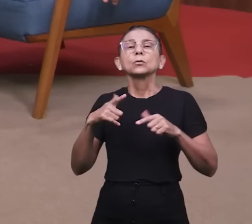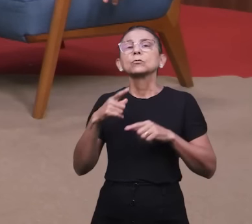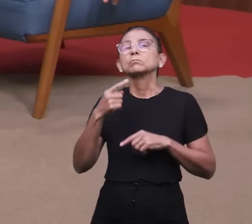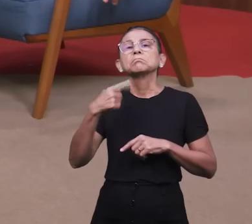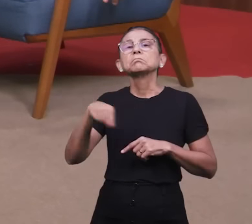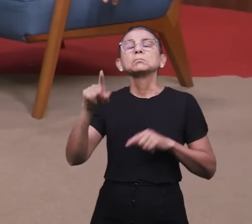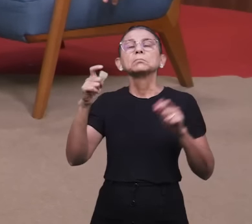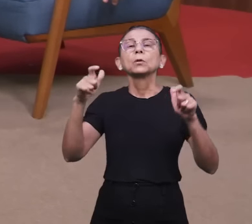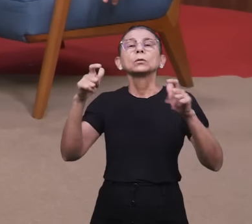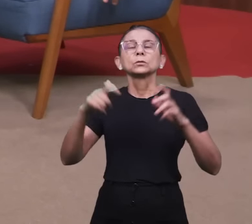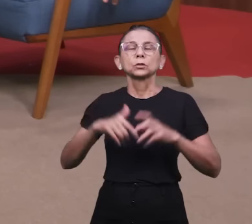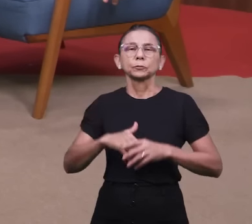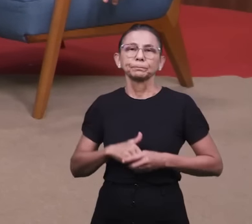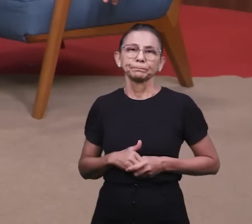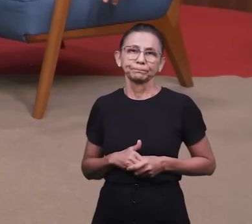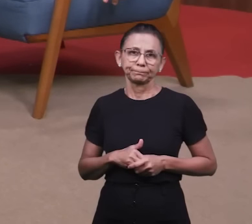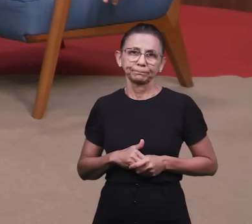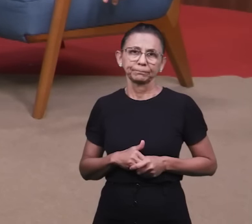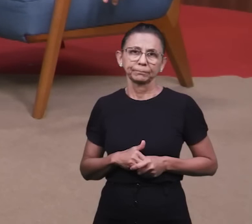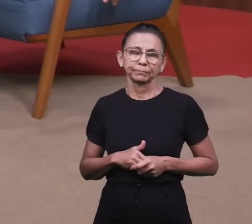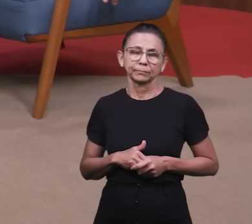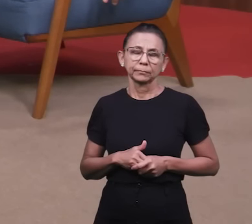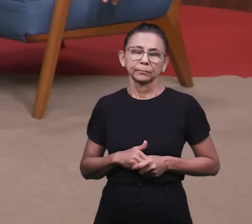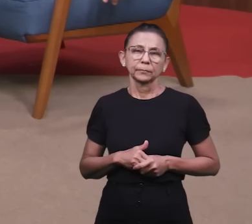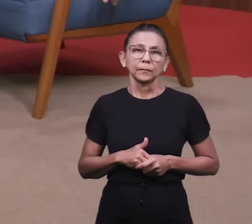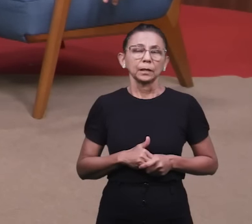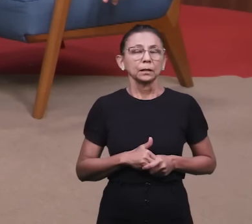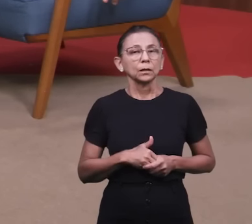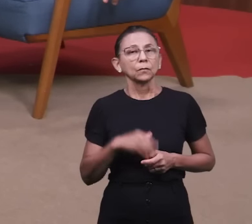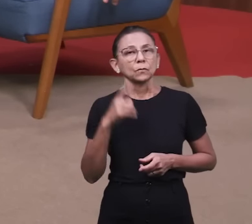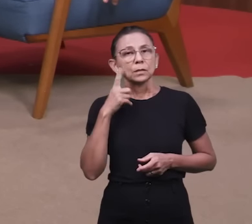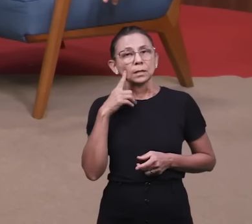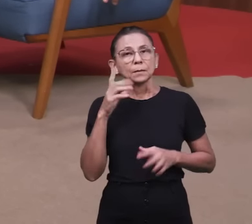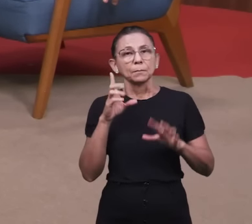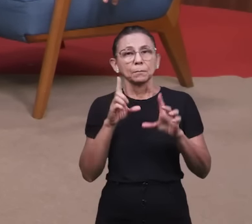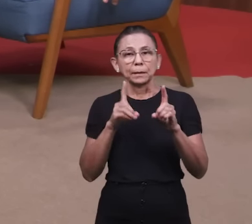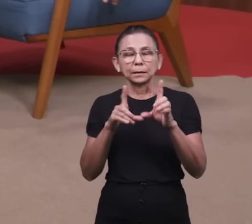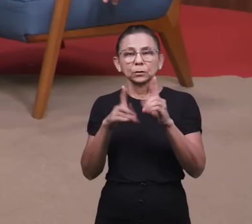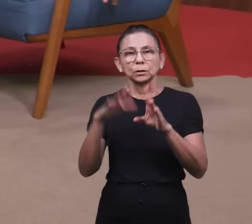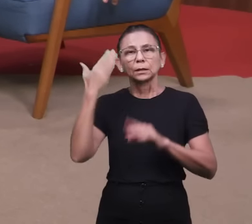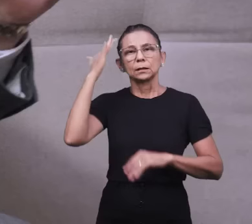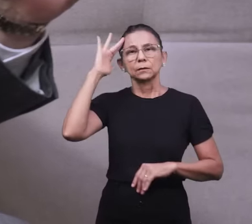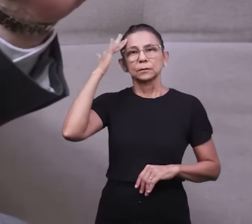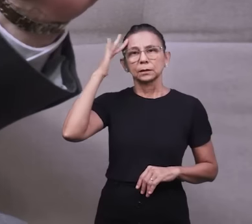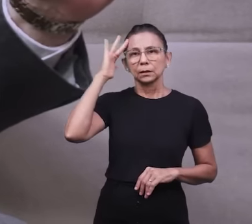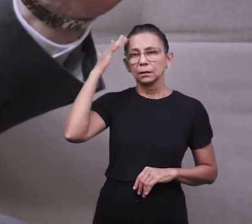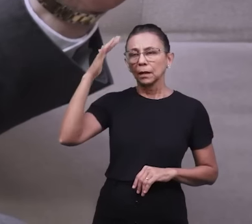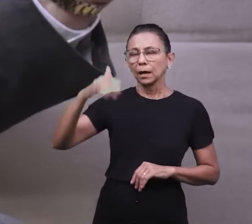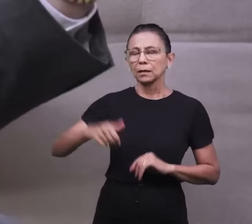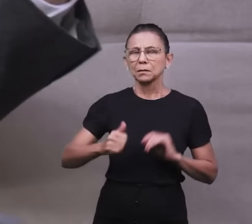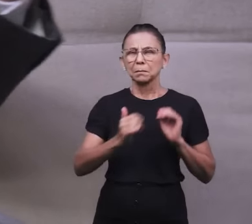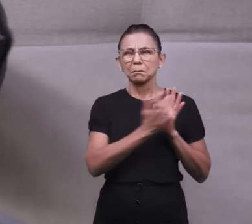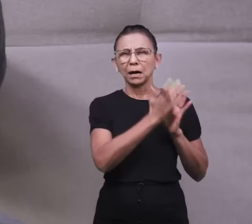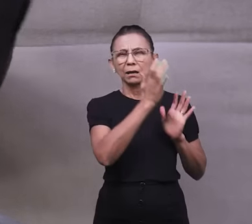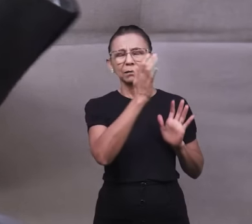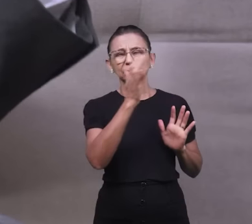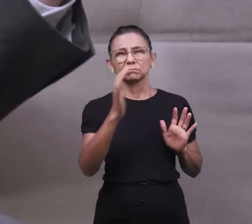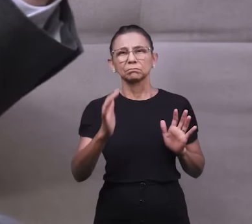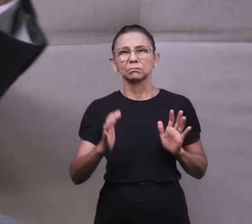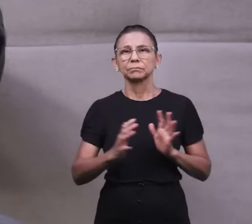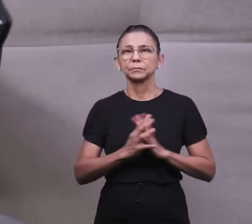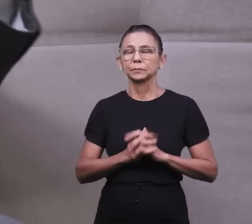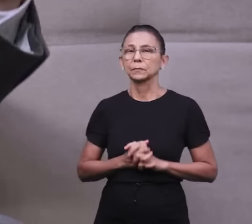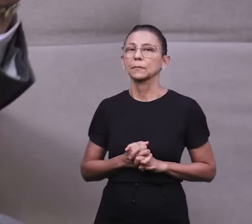que a doutrina que preserva o homem preserva a igreja os embates Os